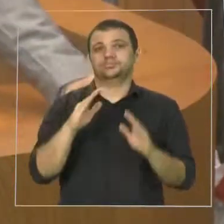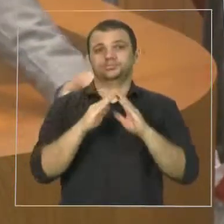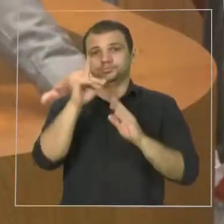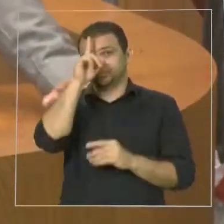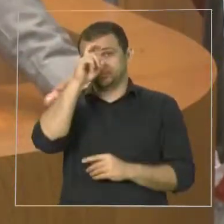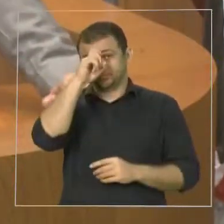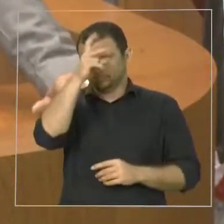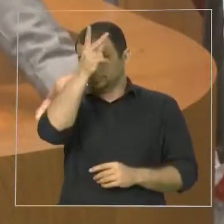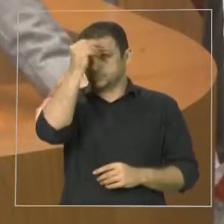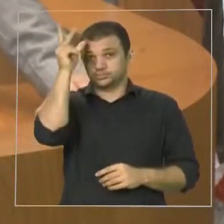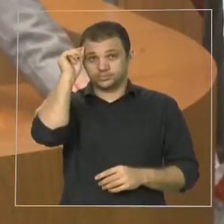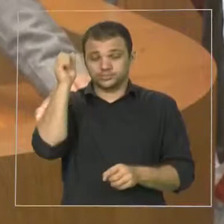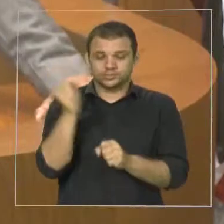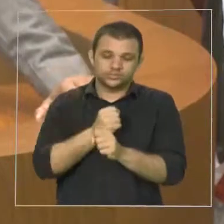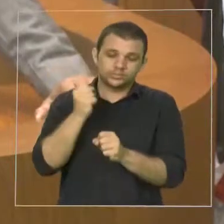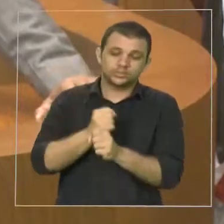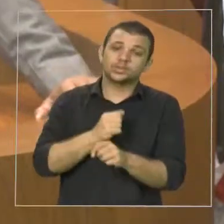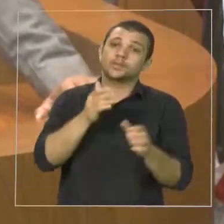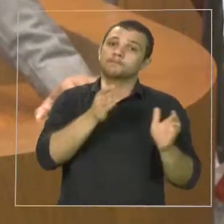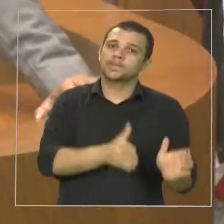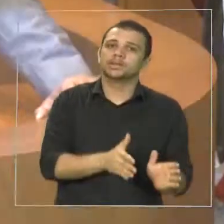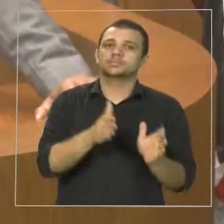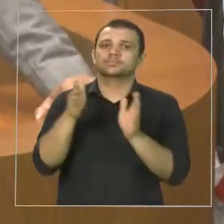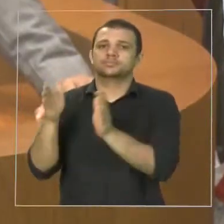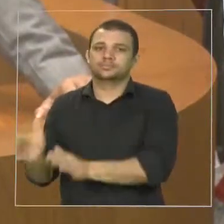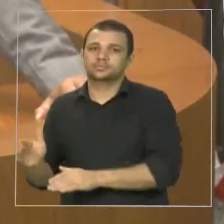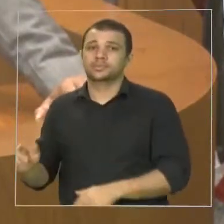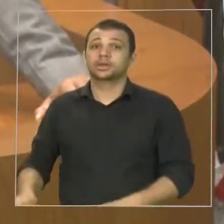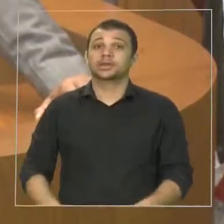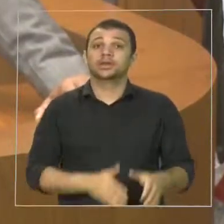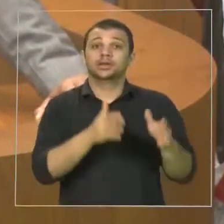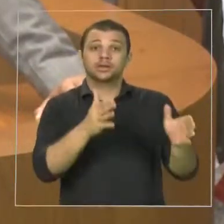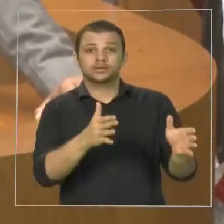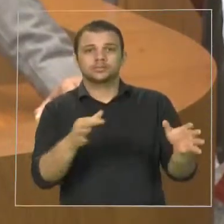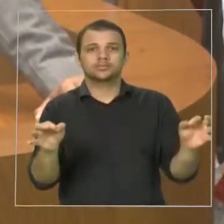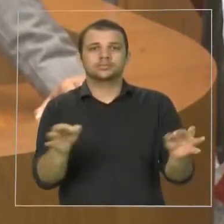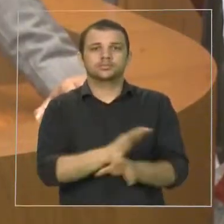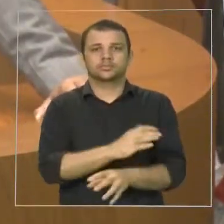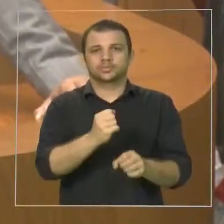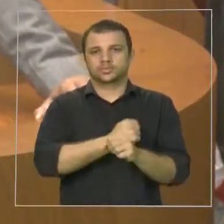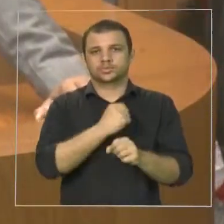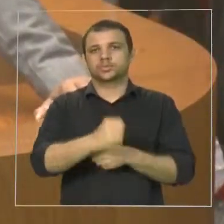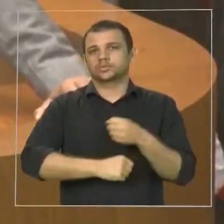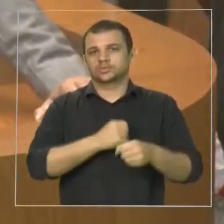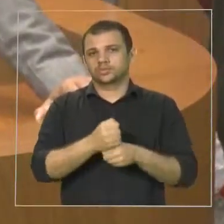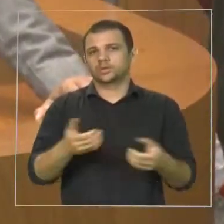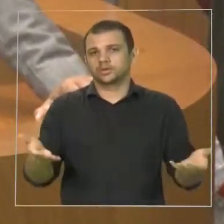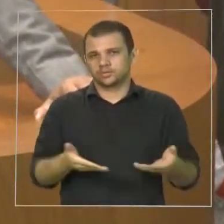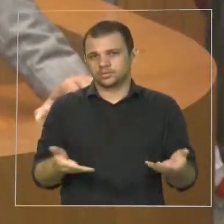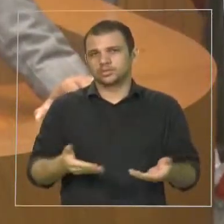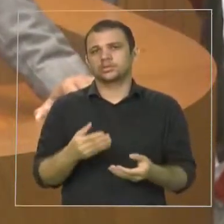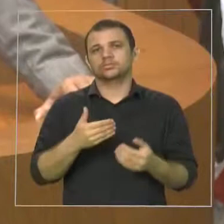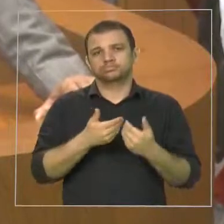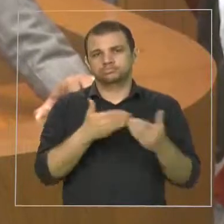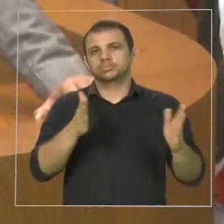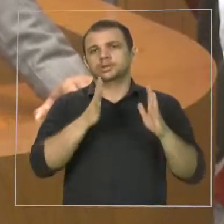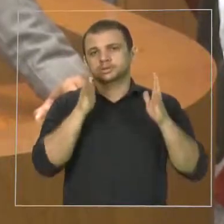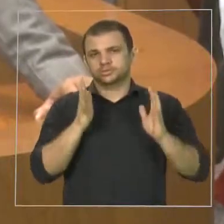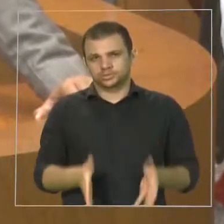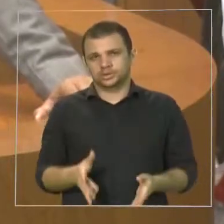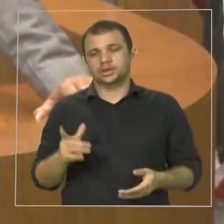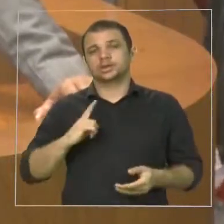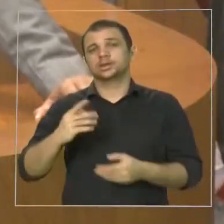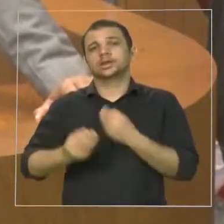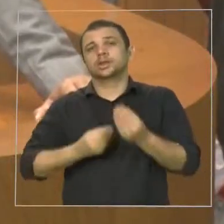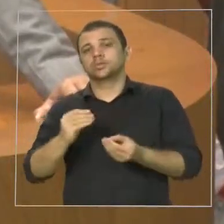sendo construído em duas etapas. A primeira, entregue esse ano, feita com recurso de emenda e fruto